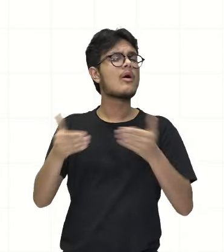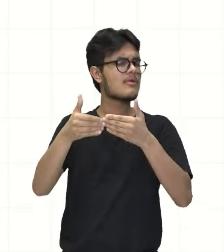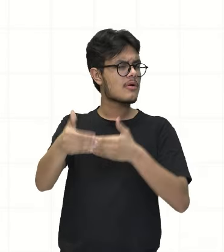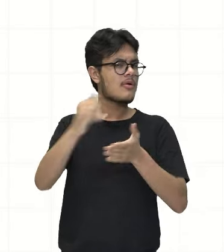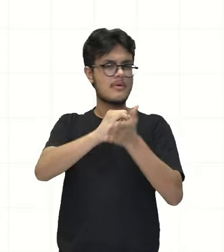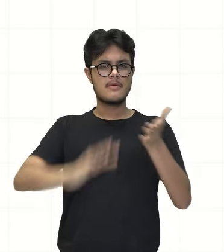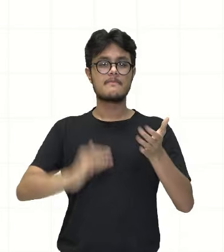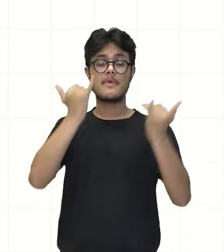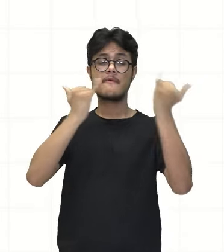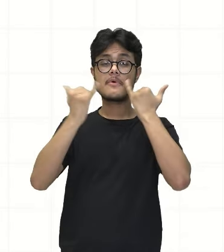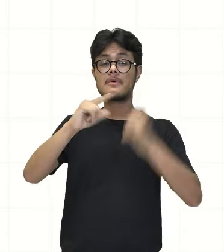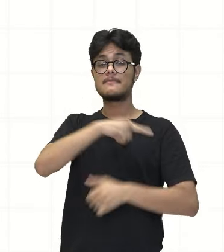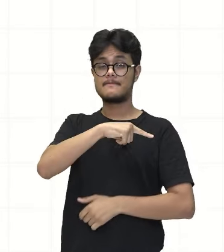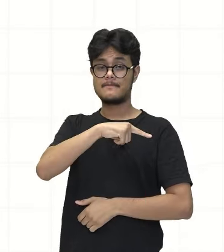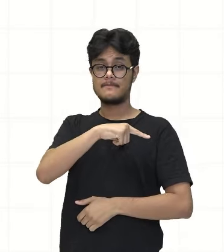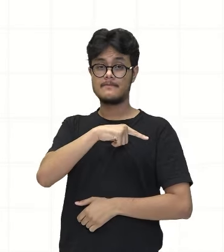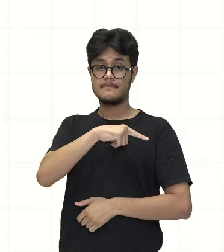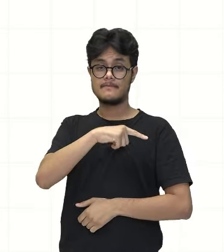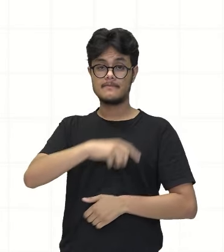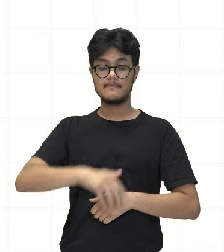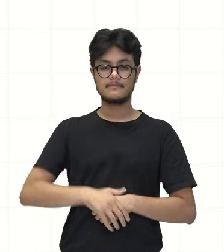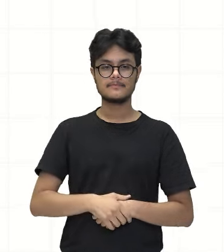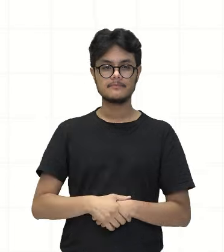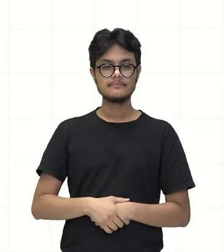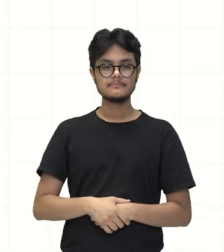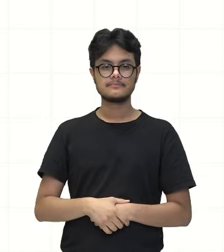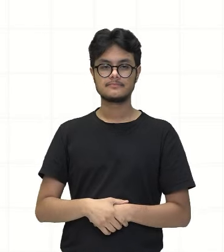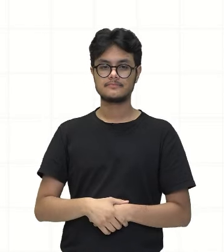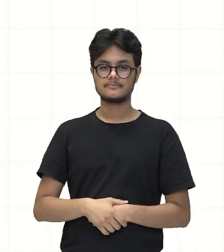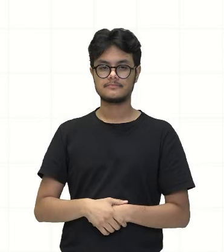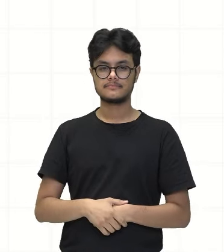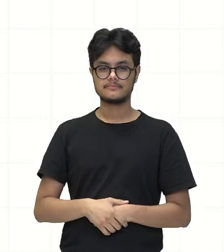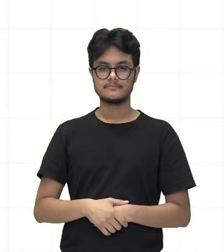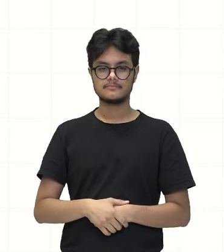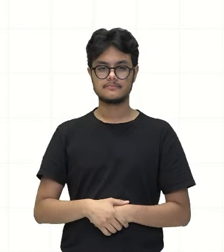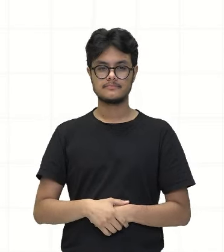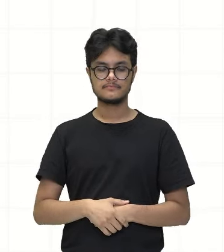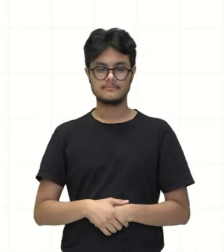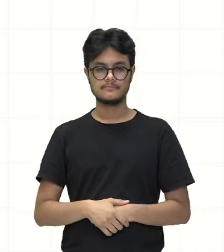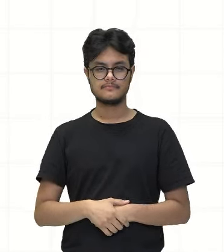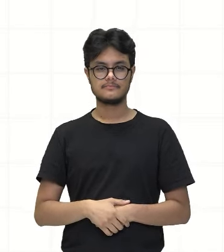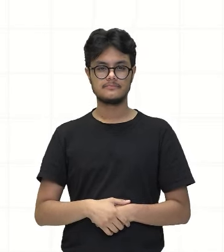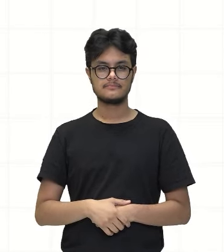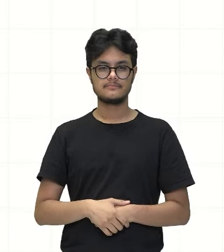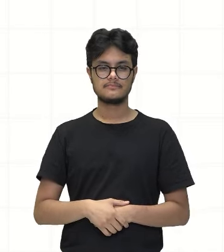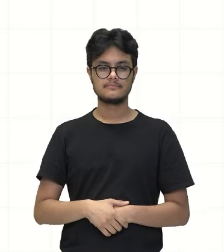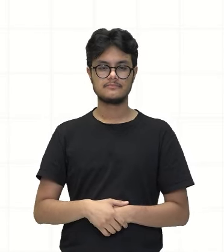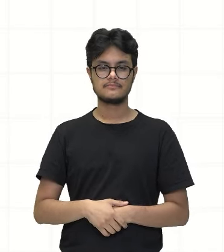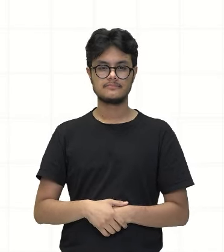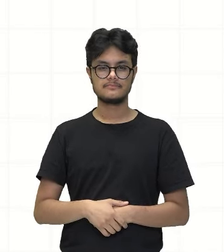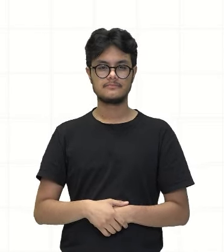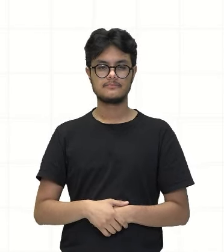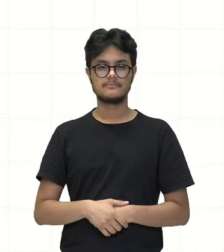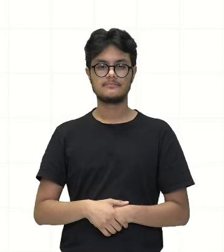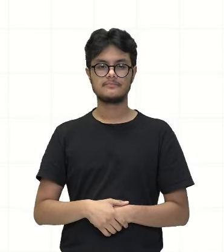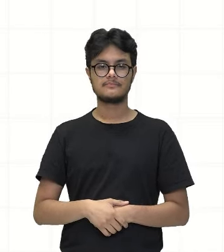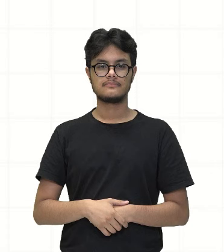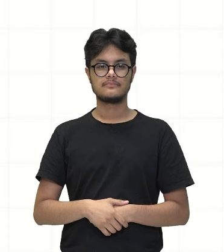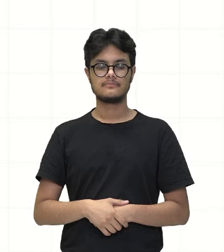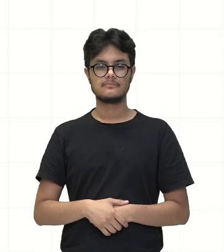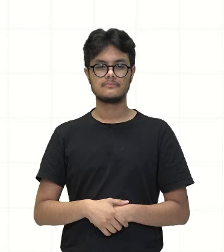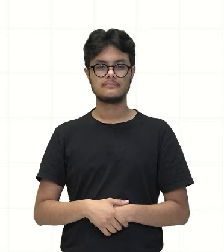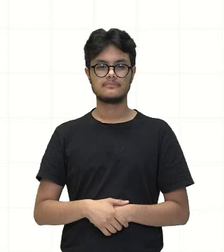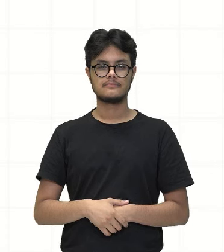dados a gente tem da questão para poder aplicar aí na fórmula. Então imagine que eu vou tentar usar aqui